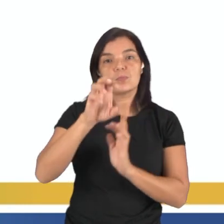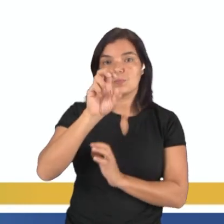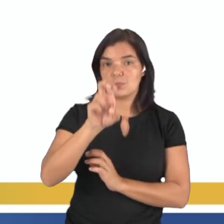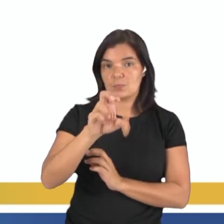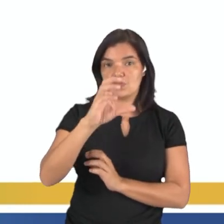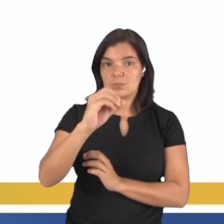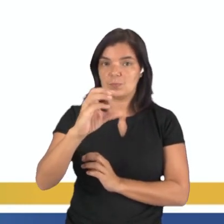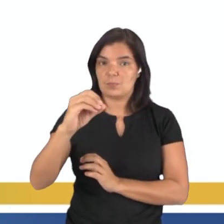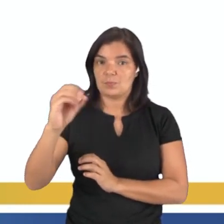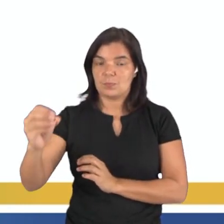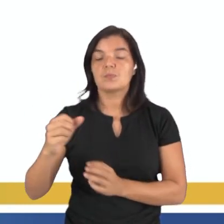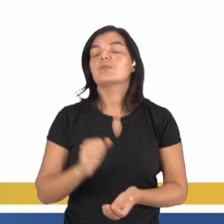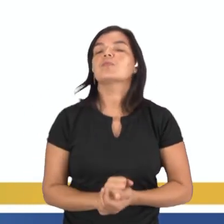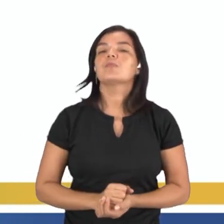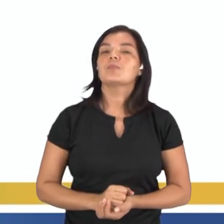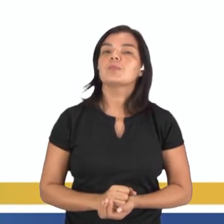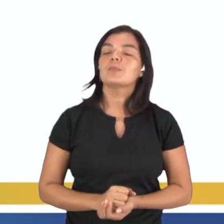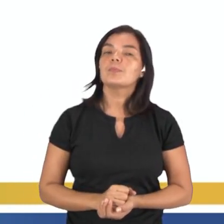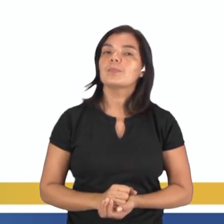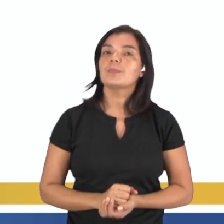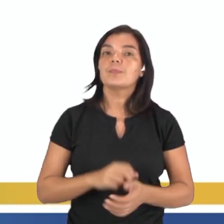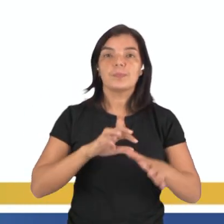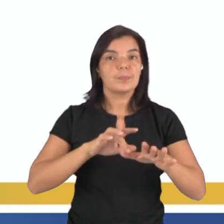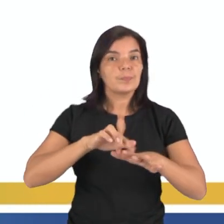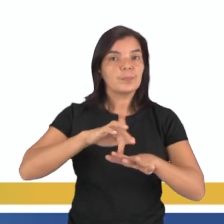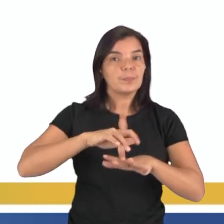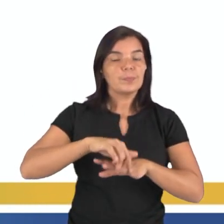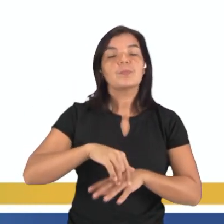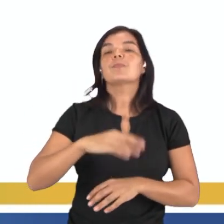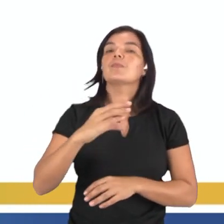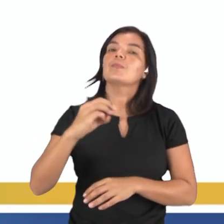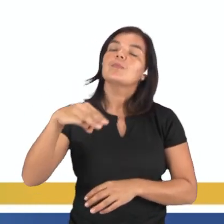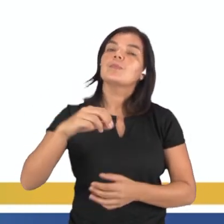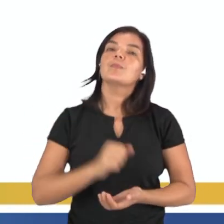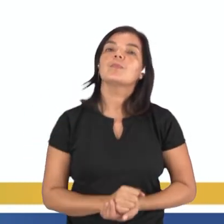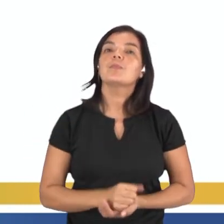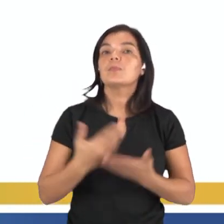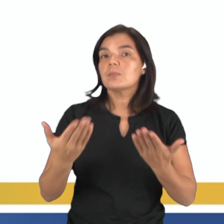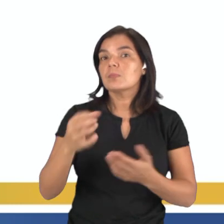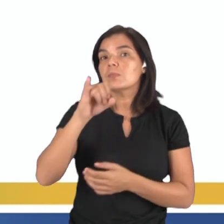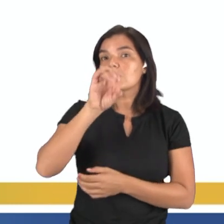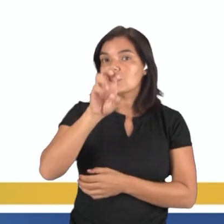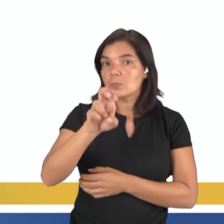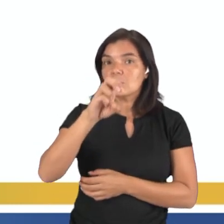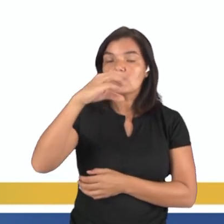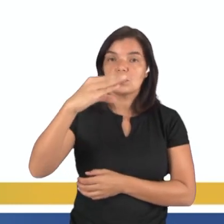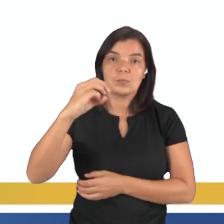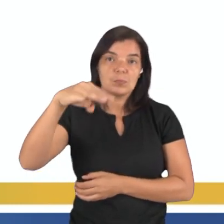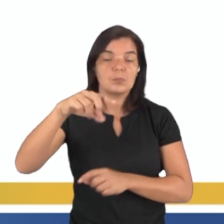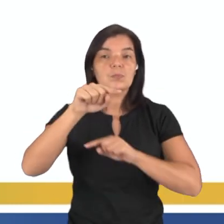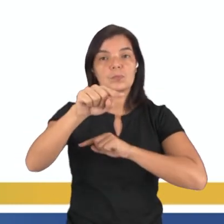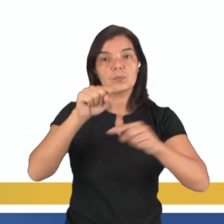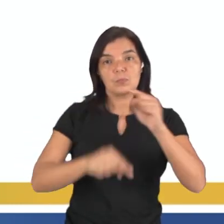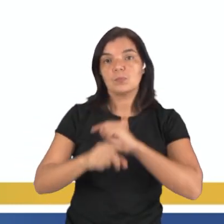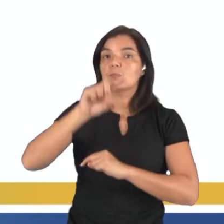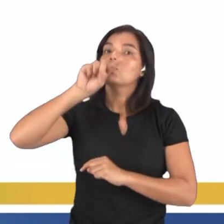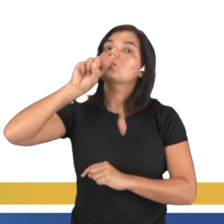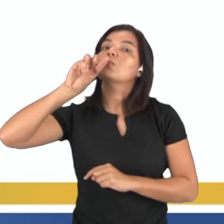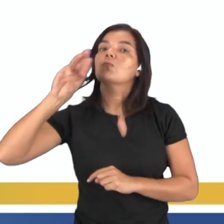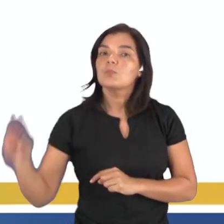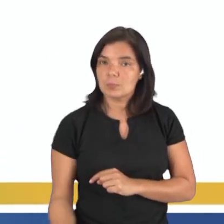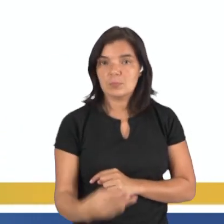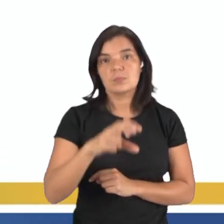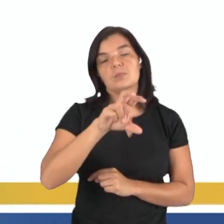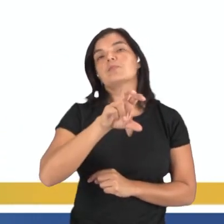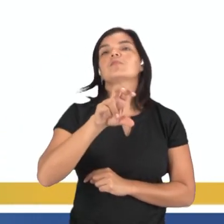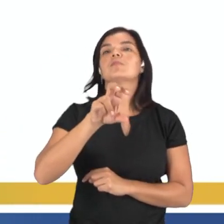5 zeros, que foram as 5 escadinhas que eu desci até chegar aos 5 centímetros. Então, 5 centímetros dividido por 1.500.000